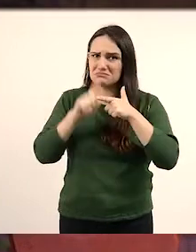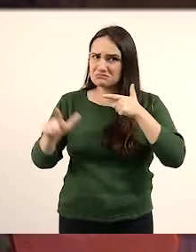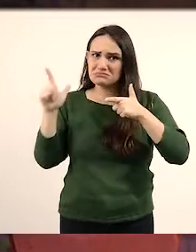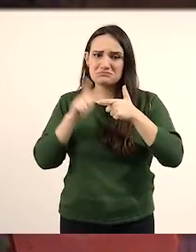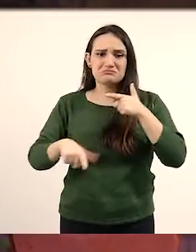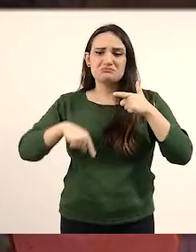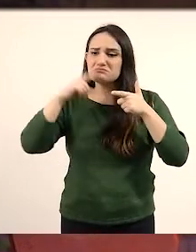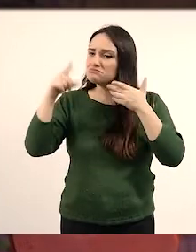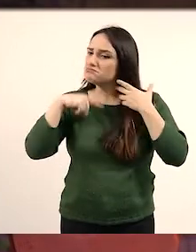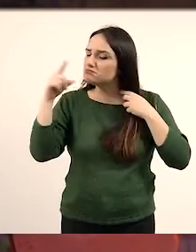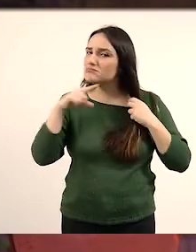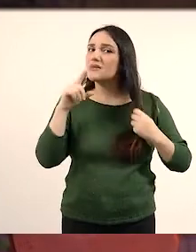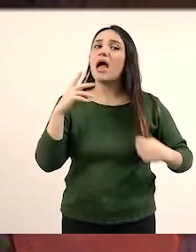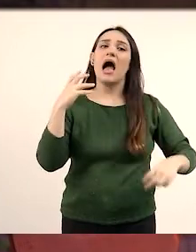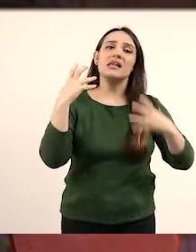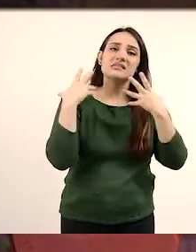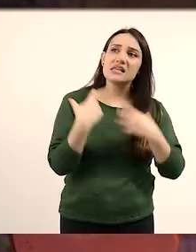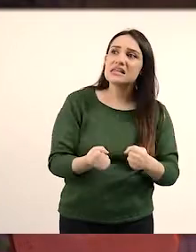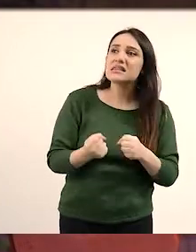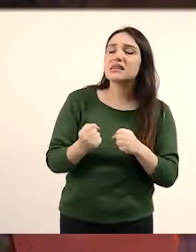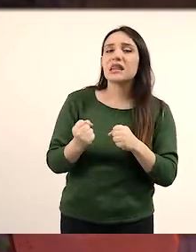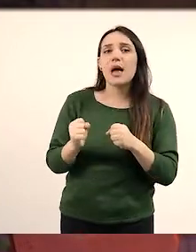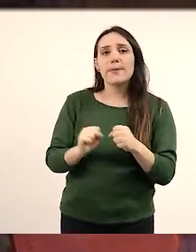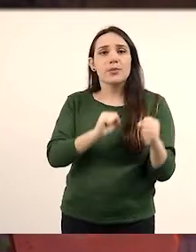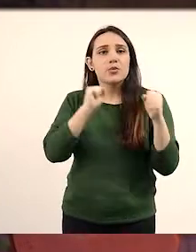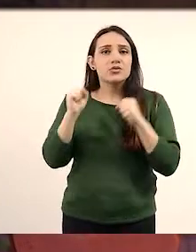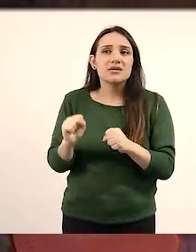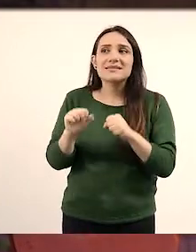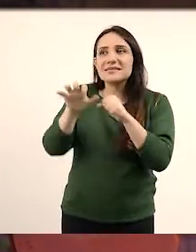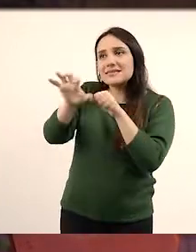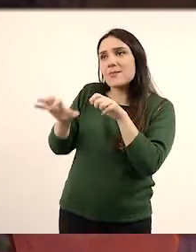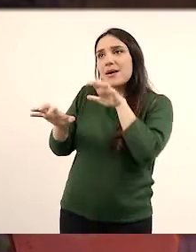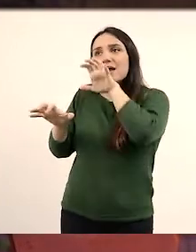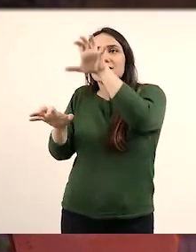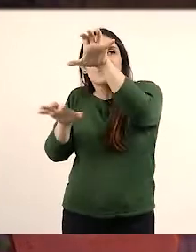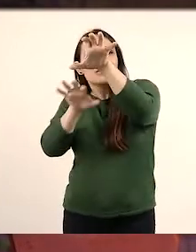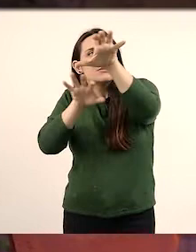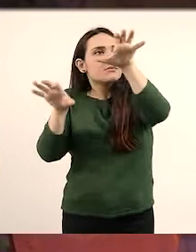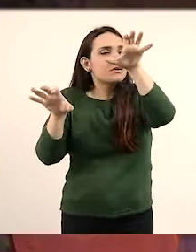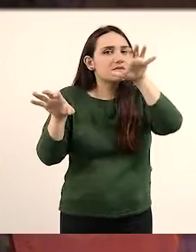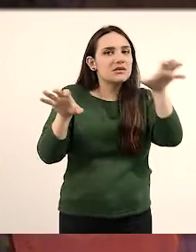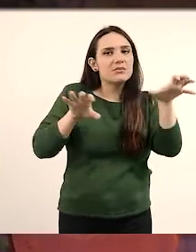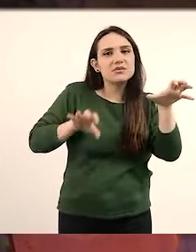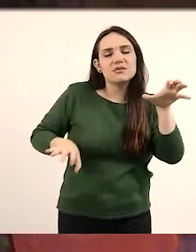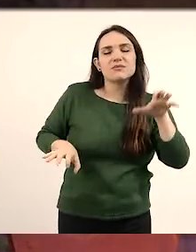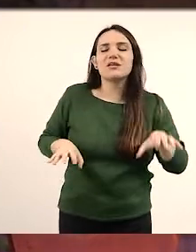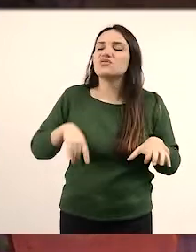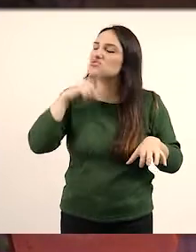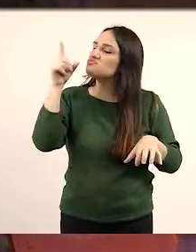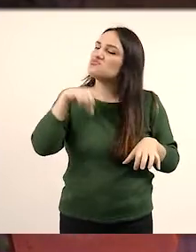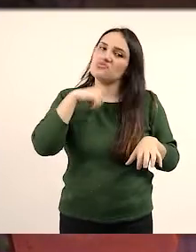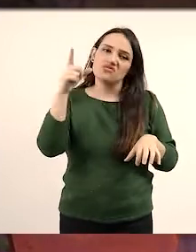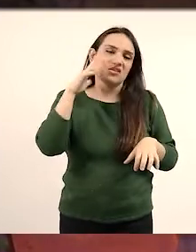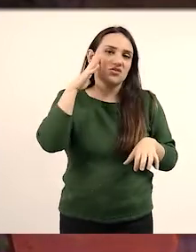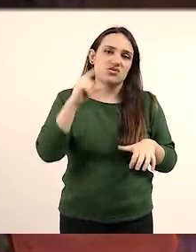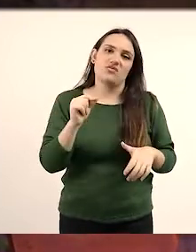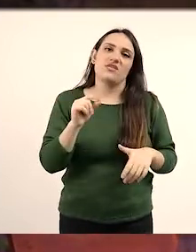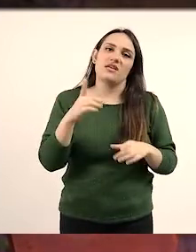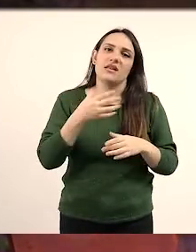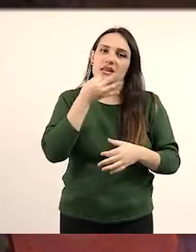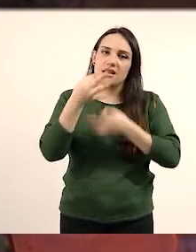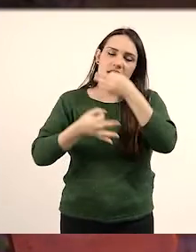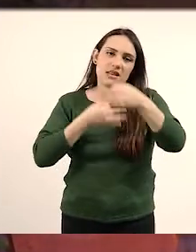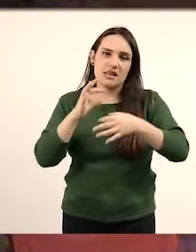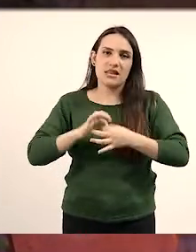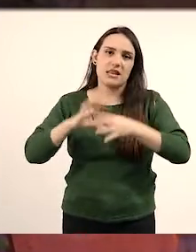lidar com a repartição de poderes e competência, ele tem dificuldade em lidar com a democracia. Quando o artigo 23